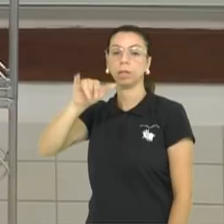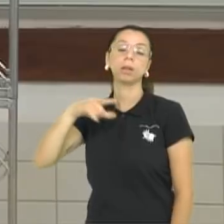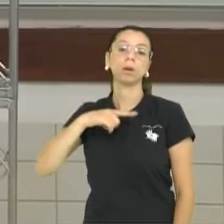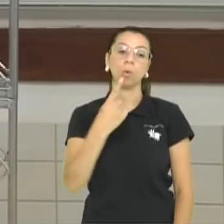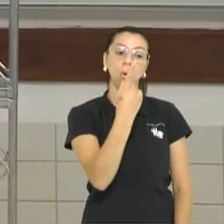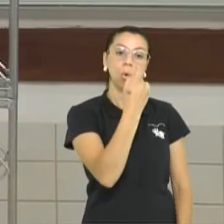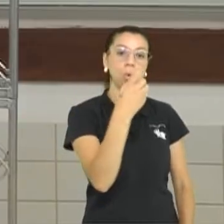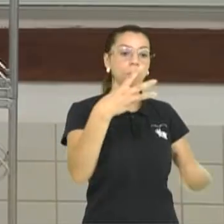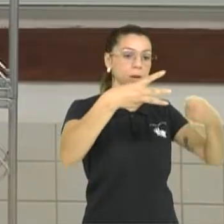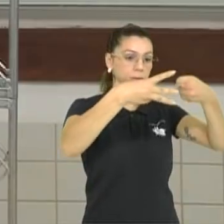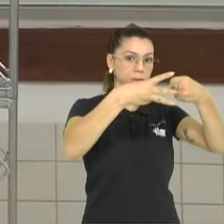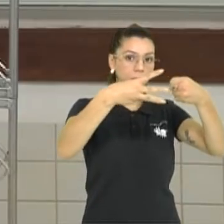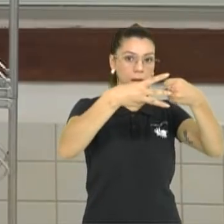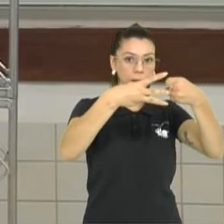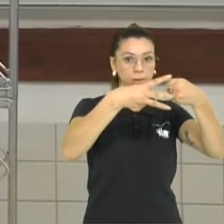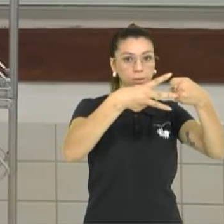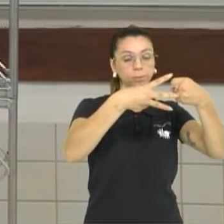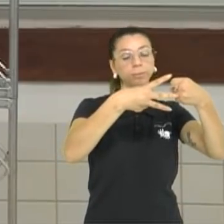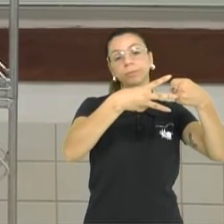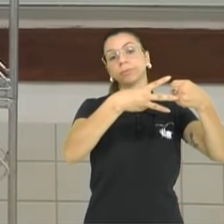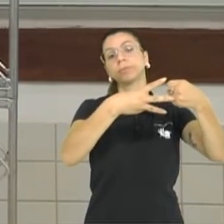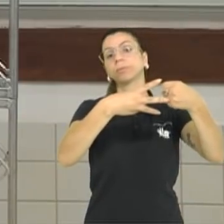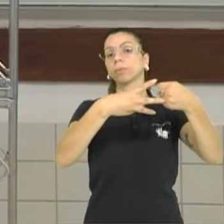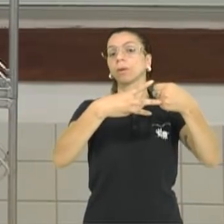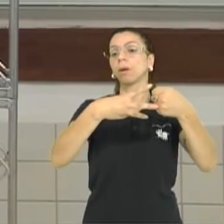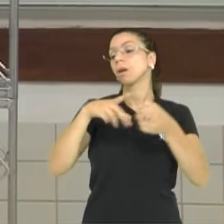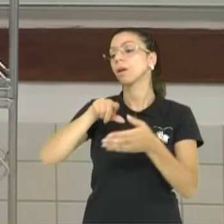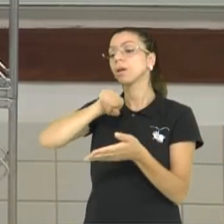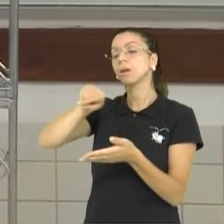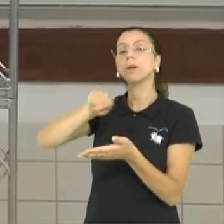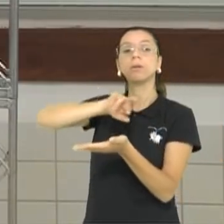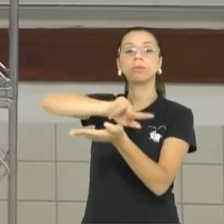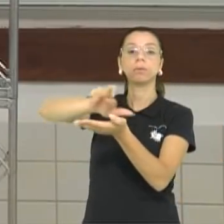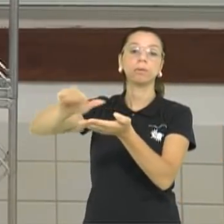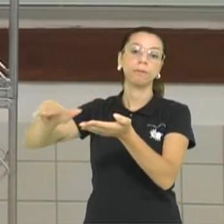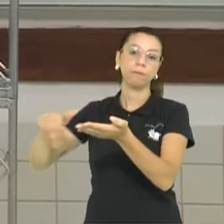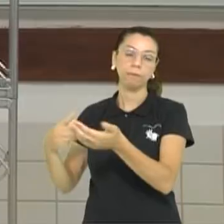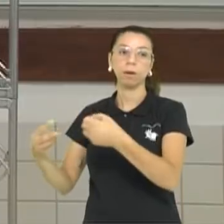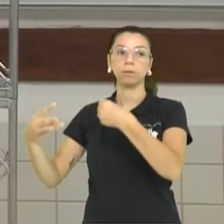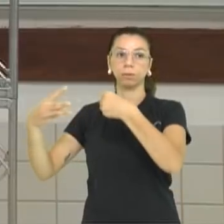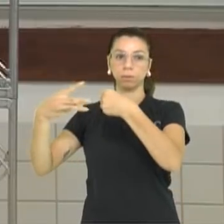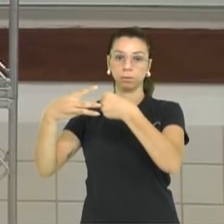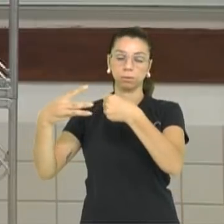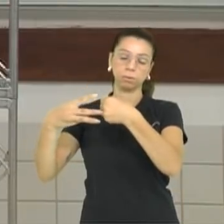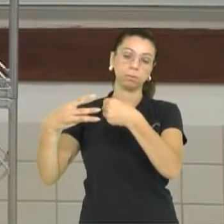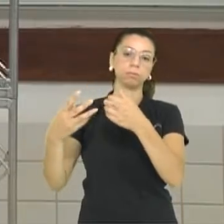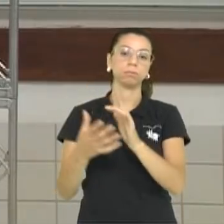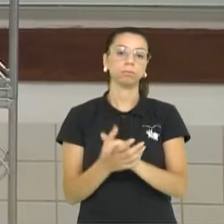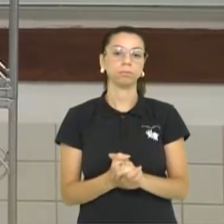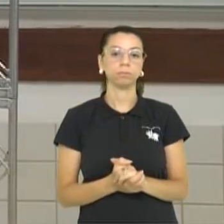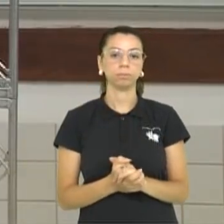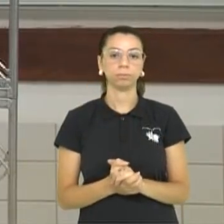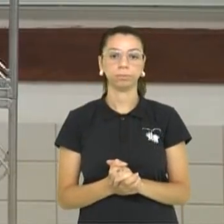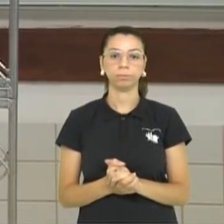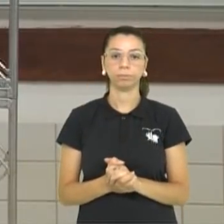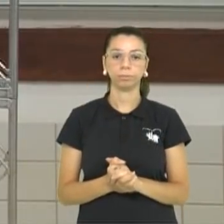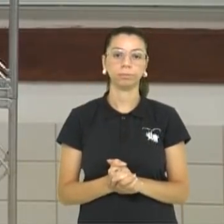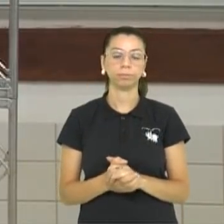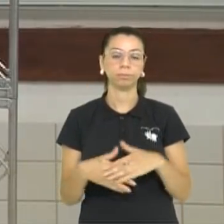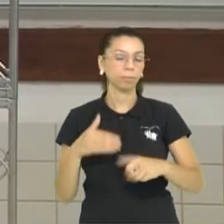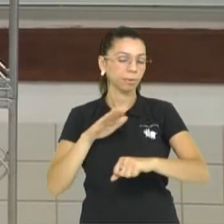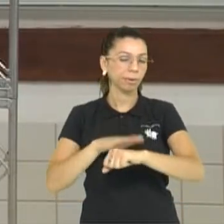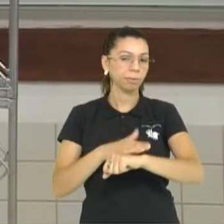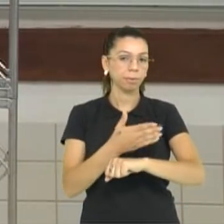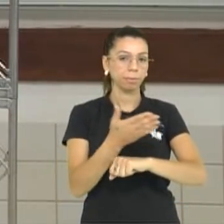divisão. Então, os unicelulares formados por uma única célula e os pluricelulares por duas ou mais. Eu vou dar